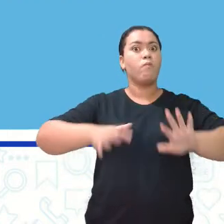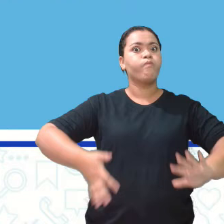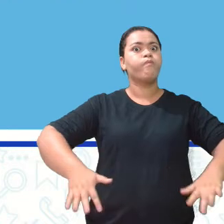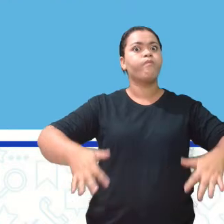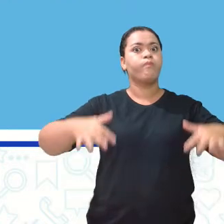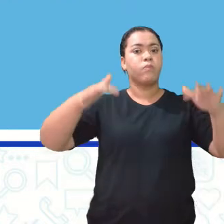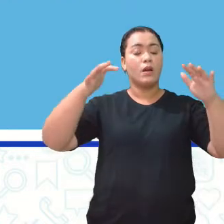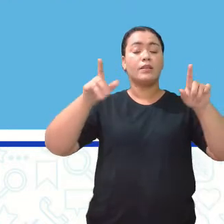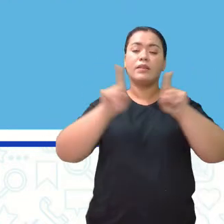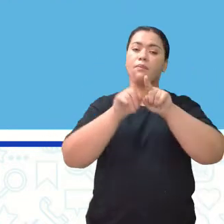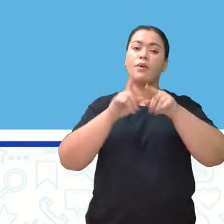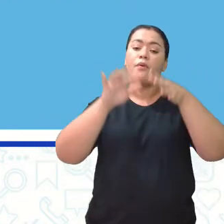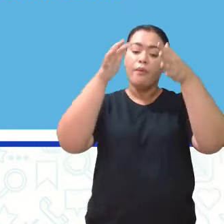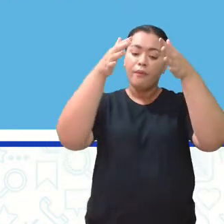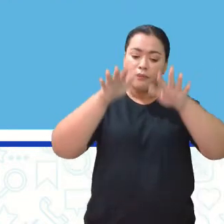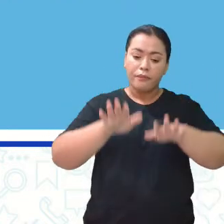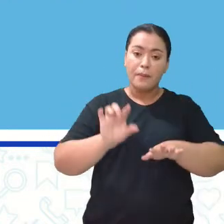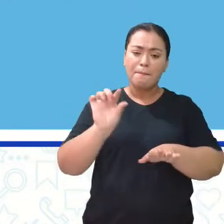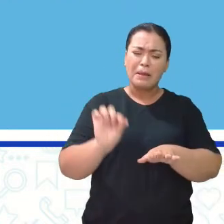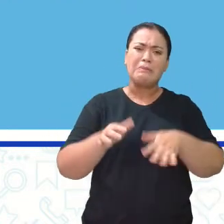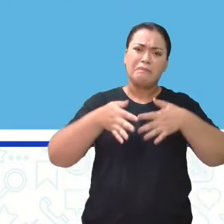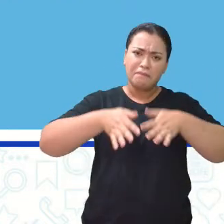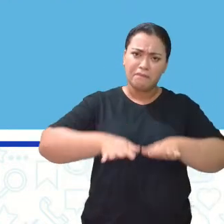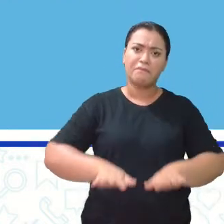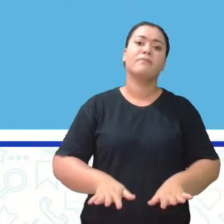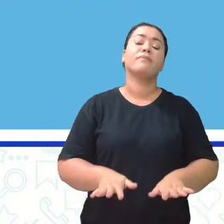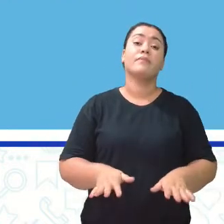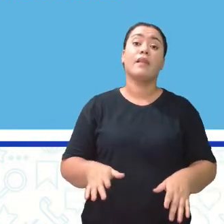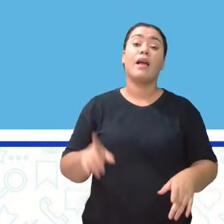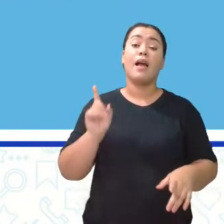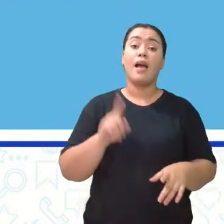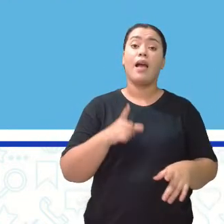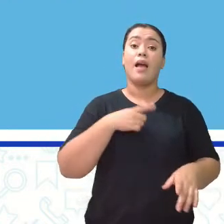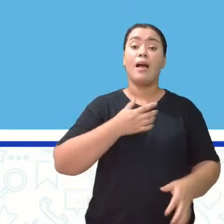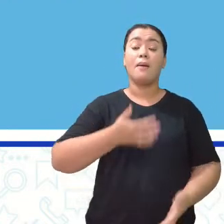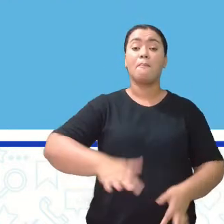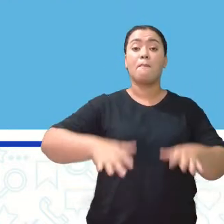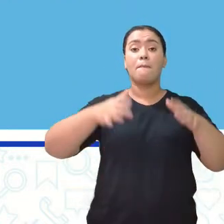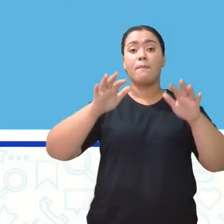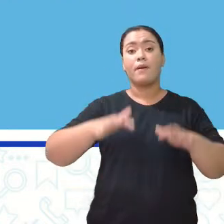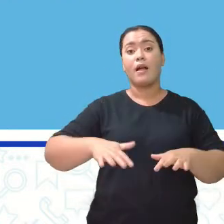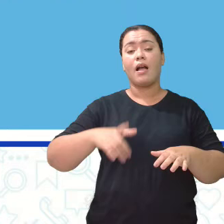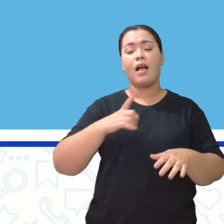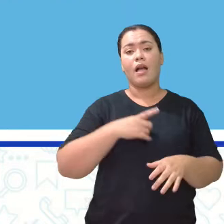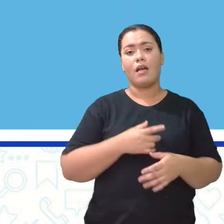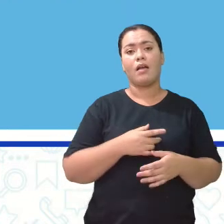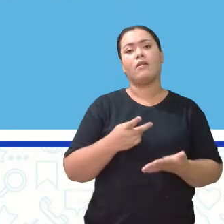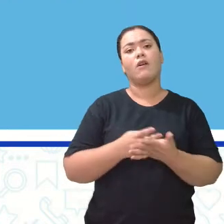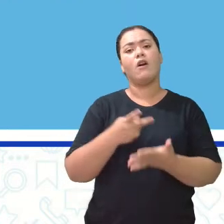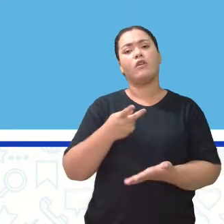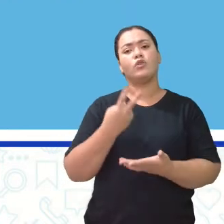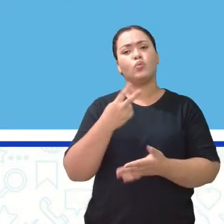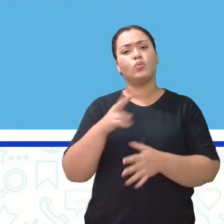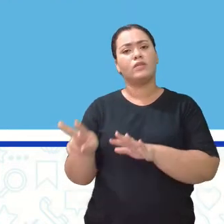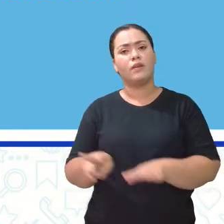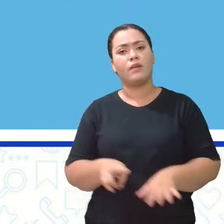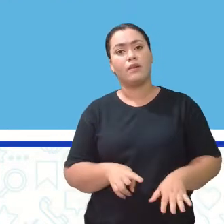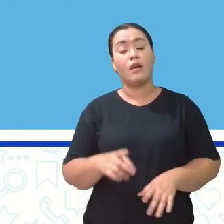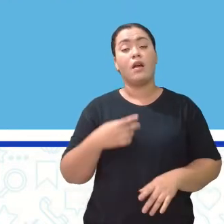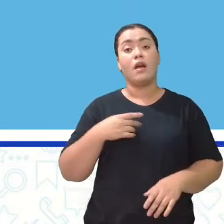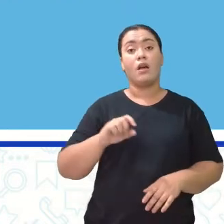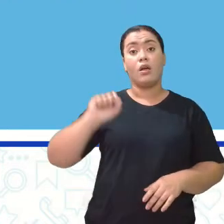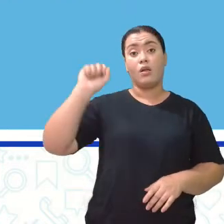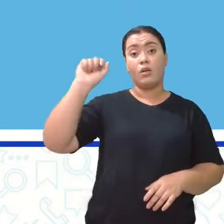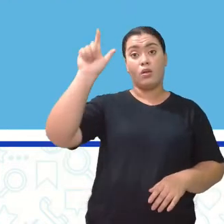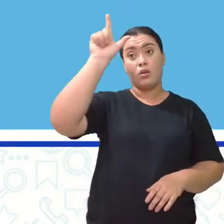e marés baixas ainda mais baixas. E essas marés ocorrem cada 2 semanas, correspondendo lua